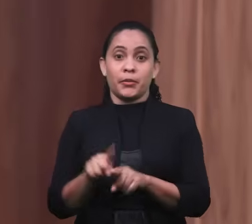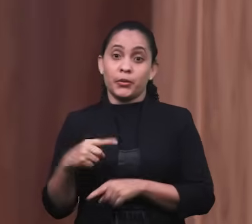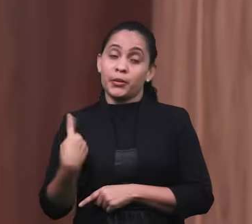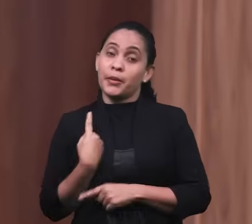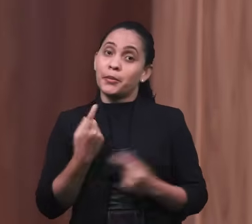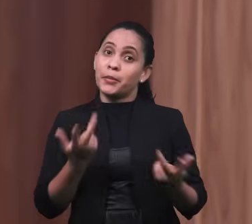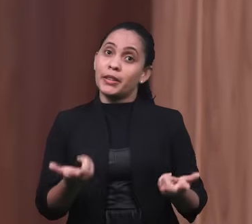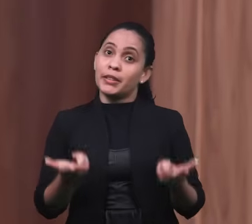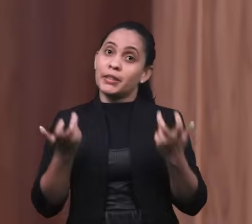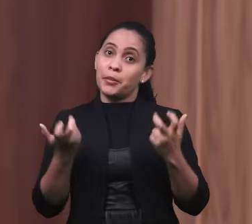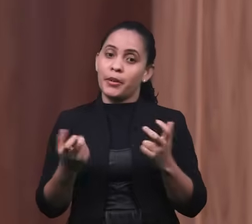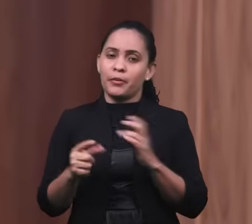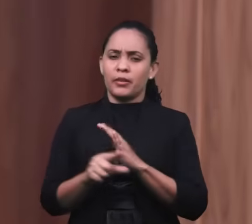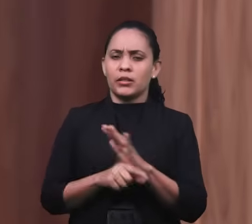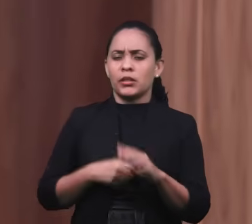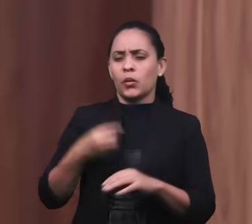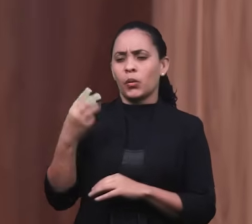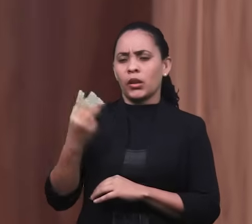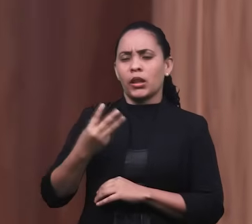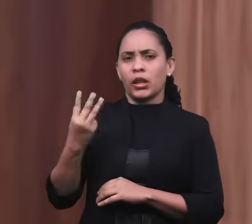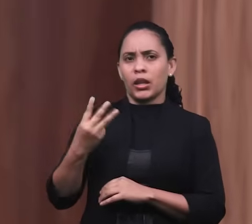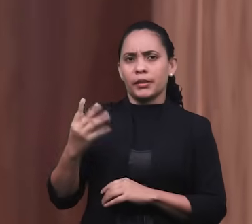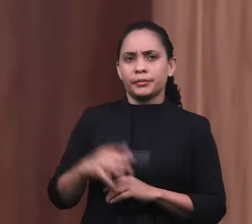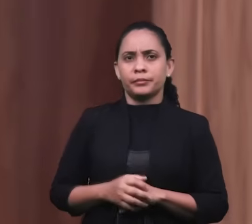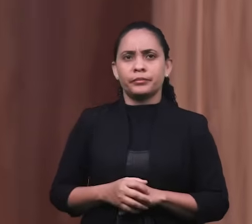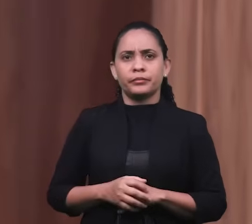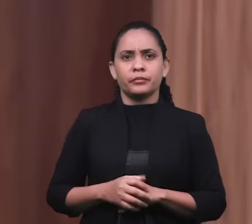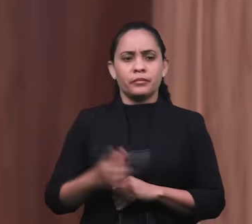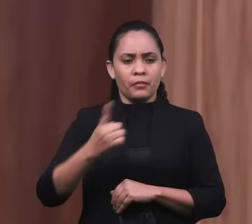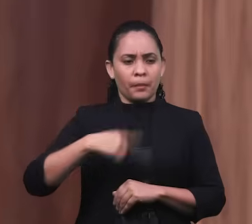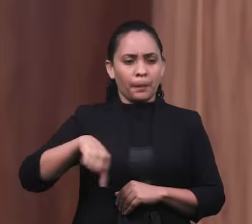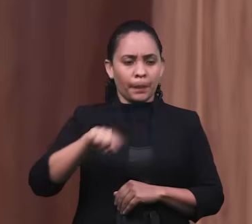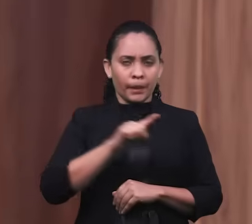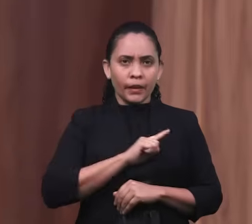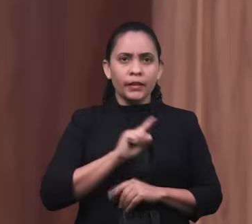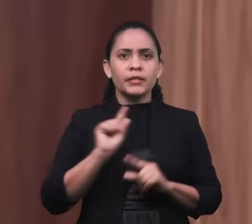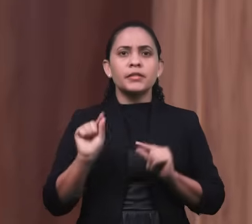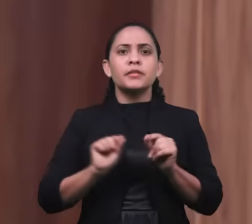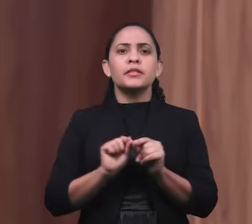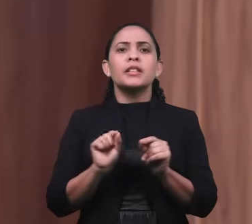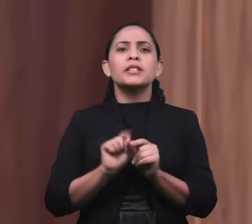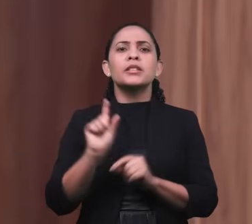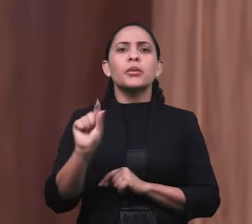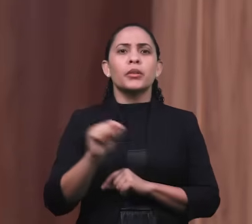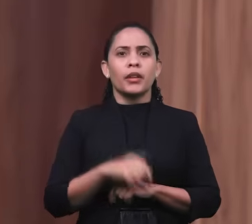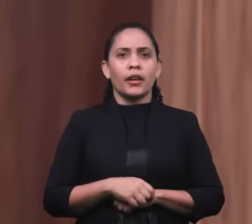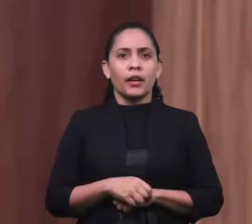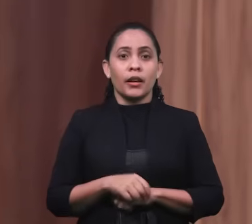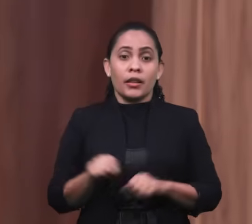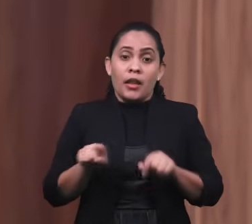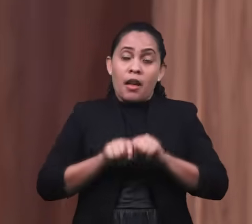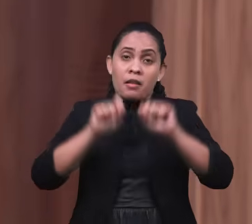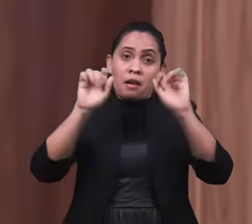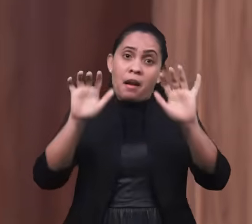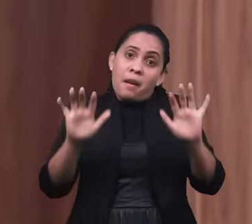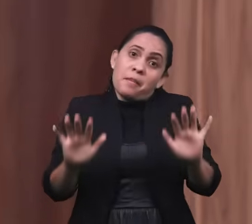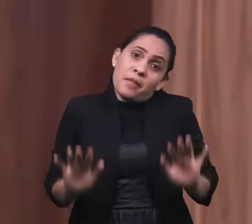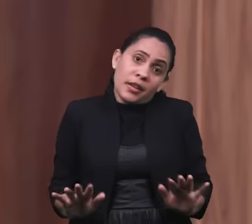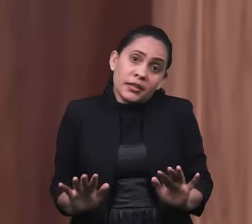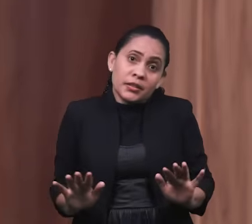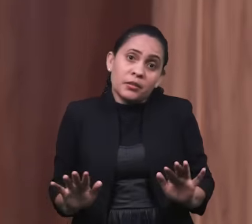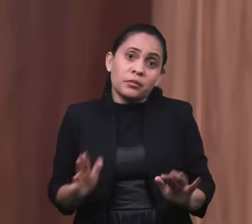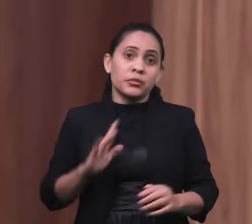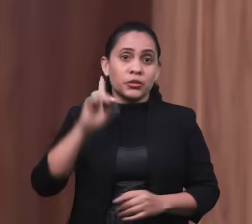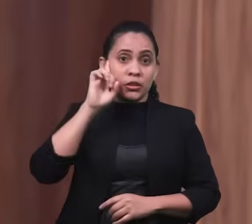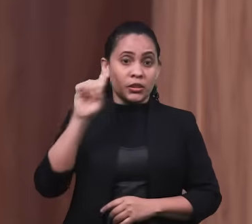começa a ver que no versículo 3 aqui, que eles semeavam. Mas na hora de desfrutar dos frutos da terra, que era uma bênção